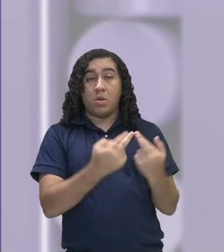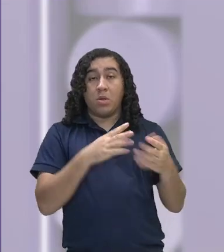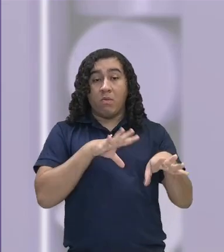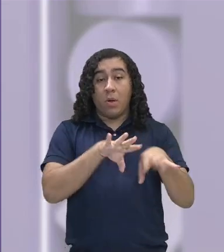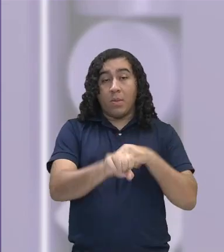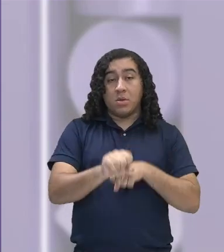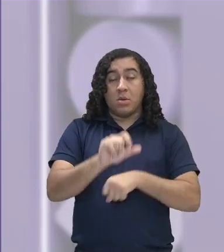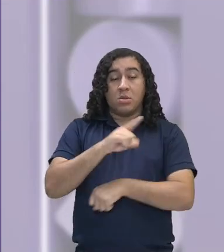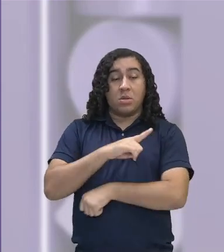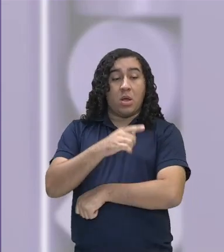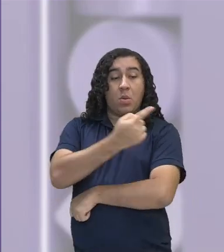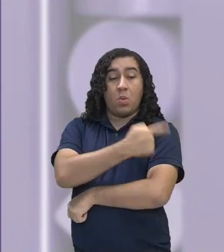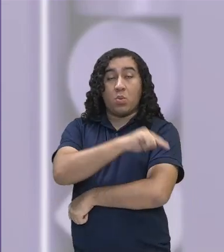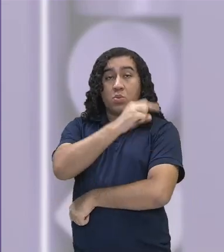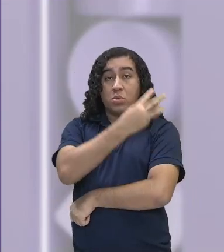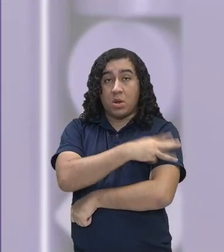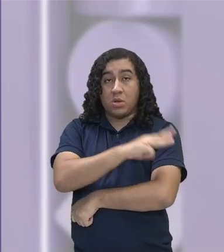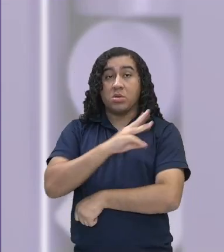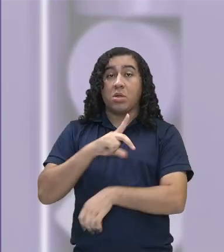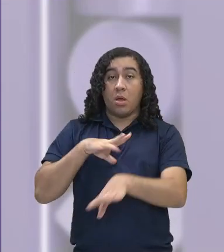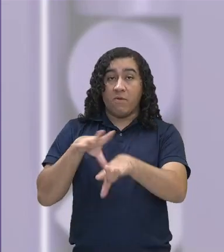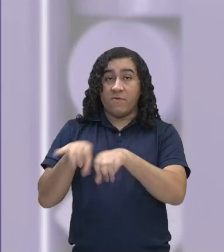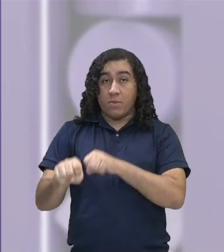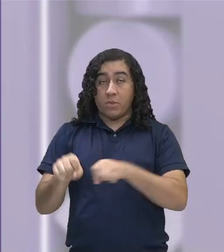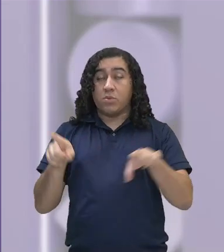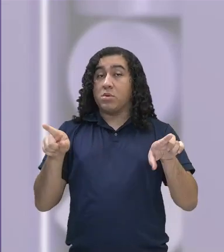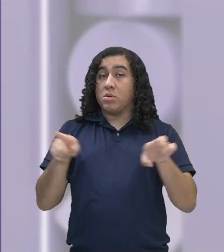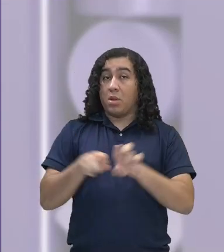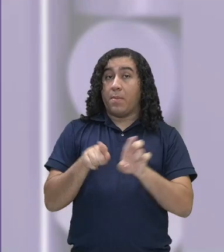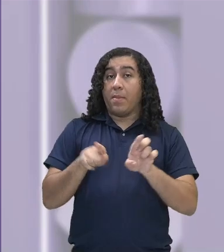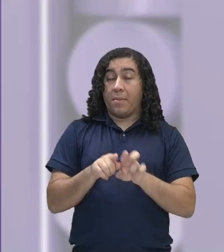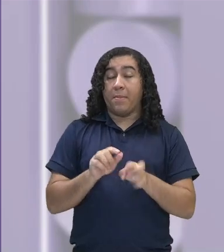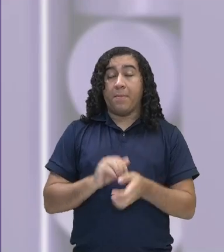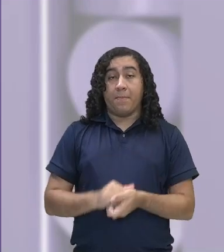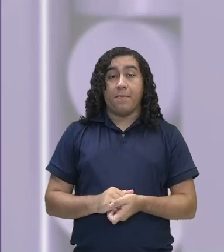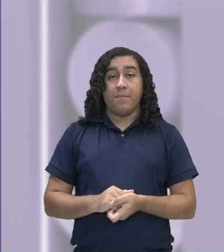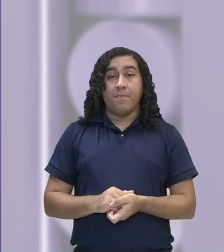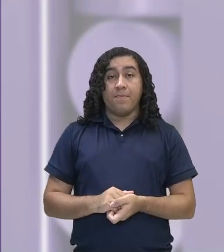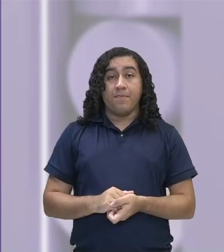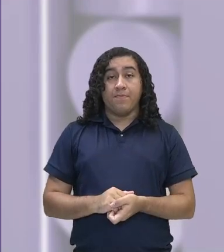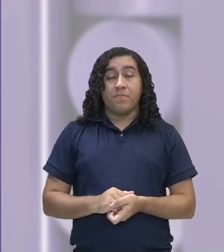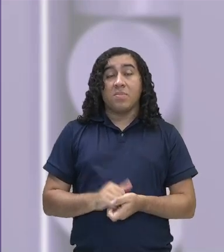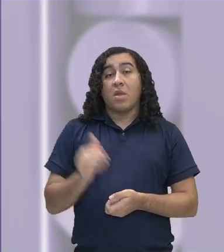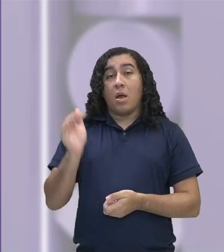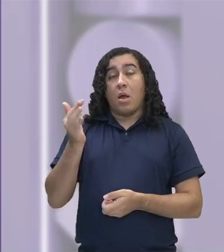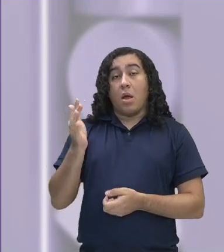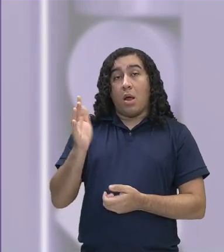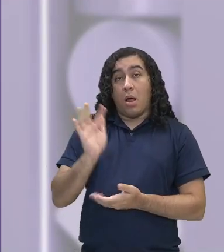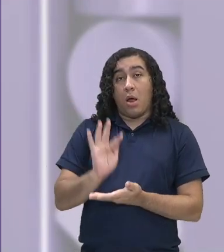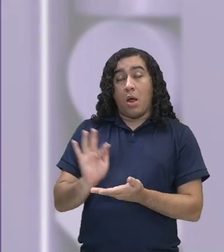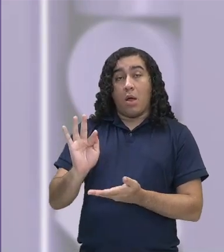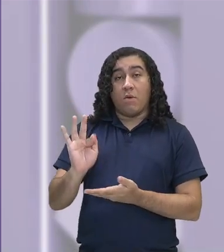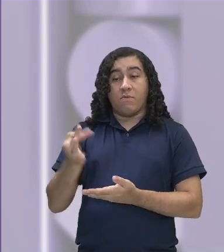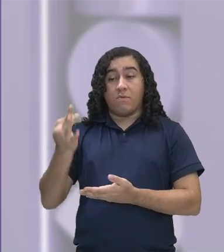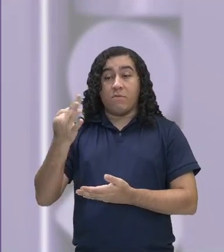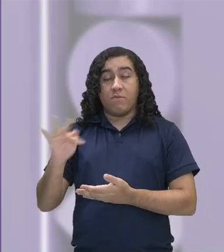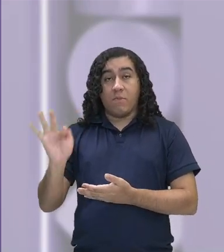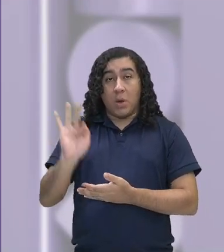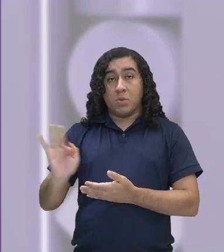né? A colação de grau é a formatura, popularmente chamada. Terminamos a faculdade, tem a formatura, colação de